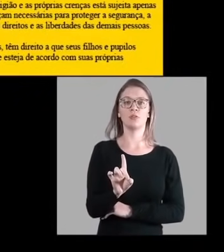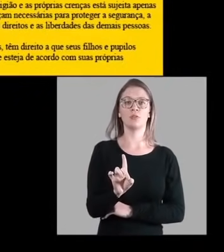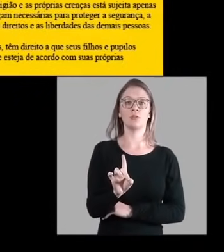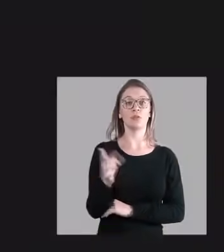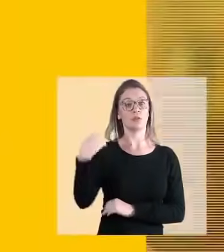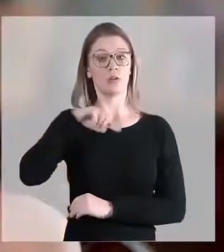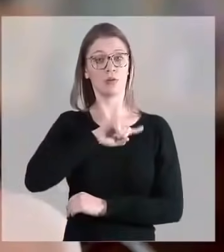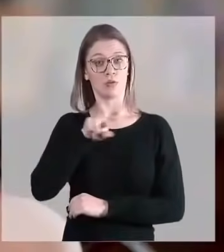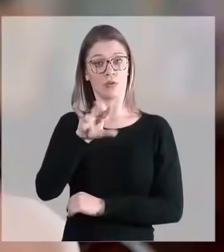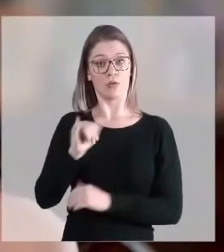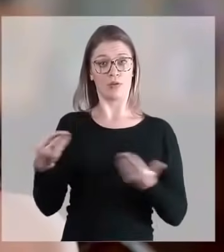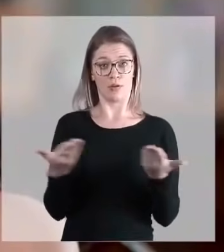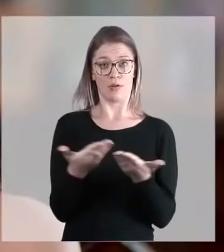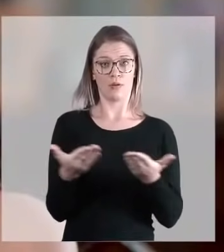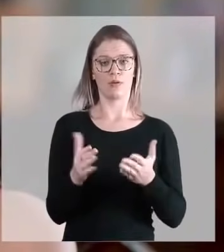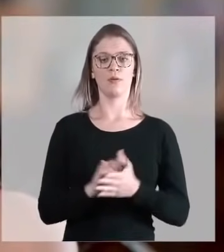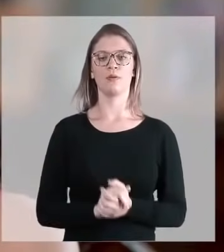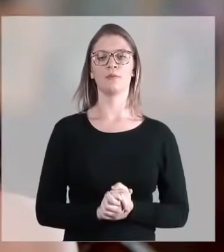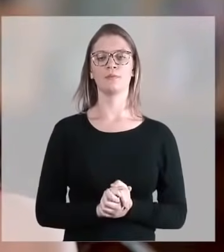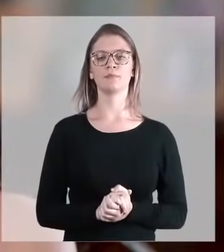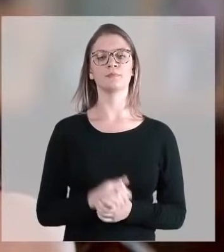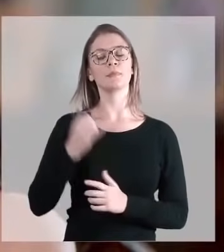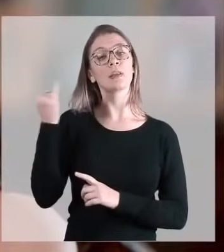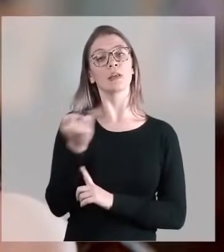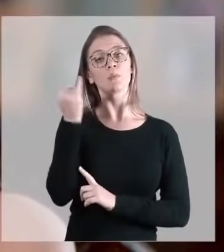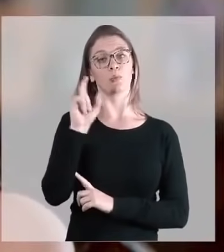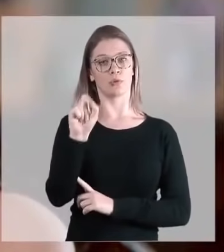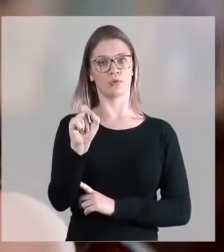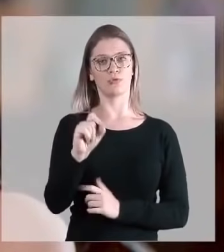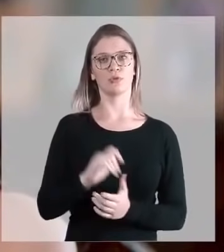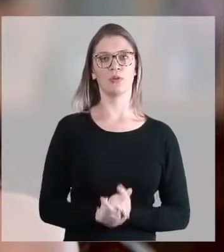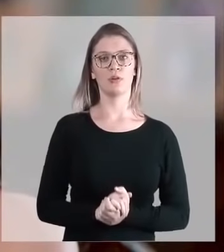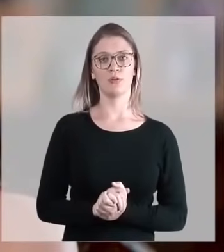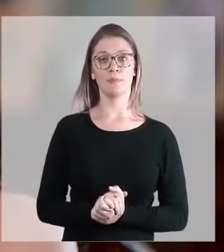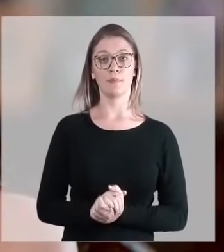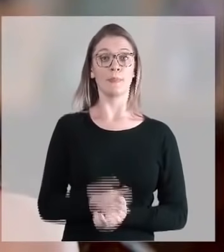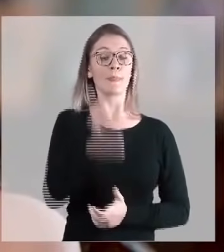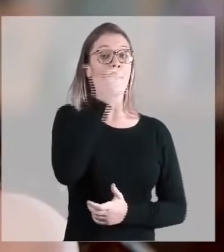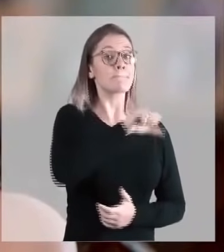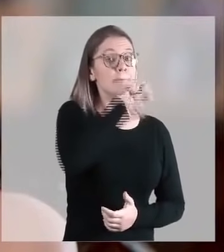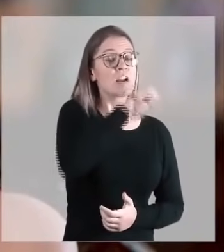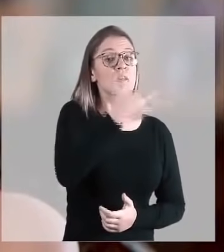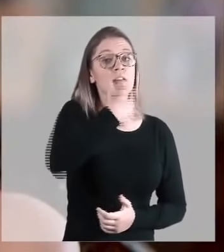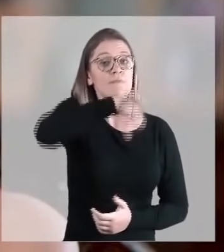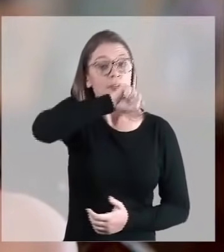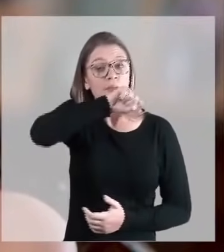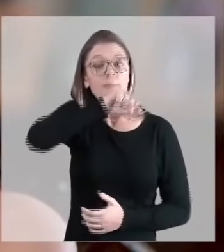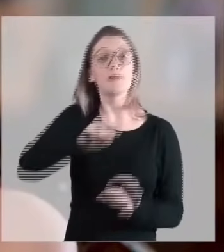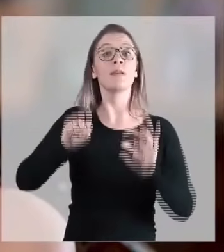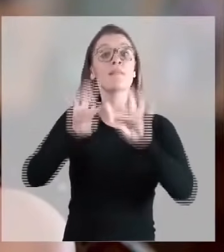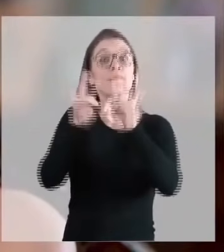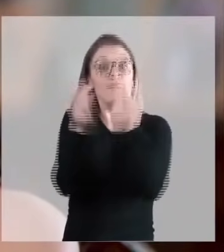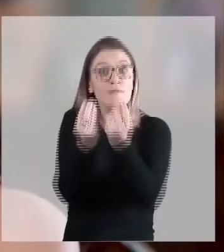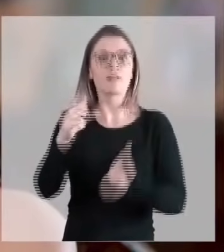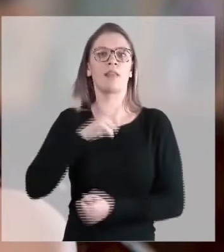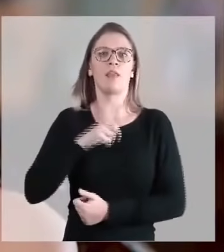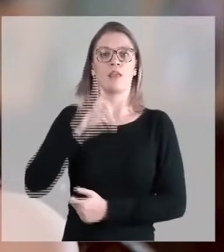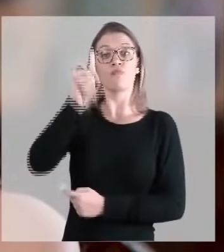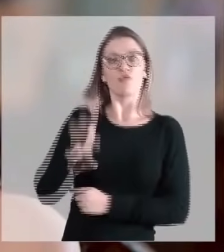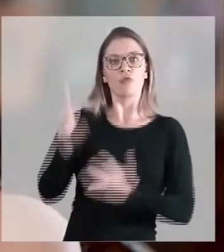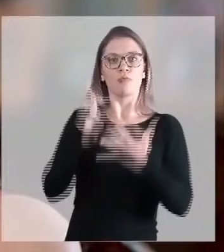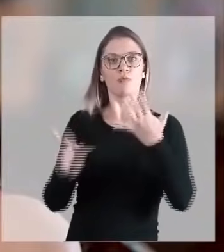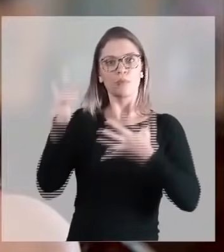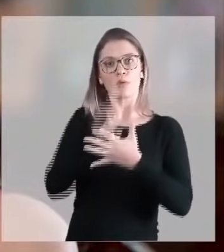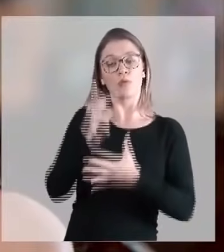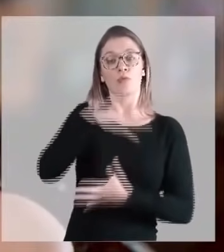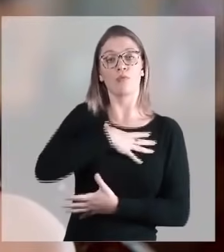que teremos a partir de agora. Muito importante, pais, família têm prioridade e têm direito de que